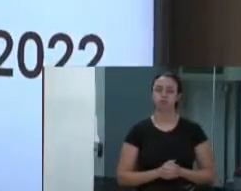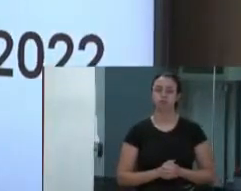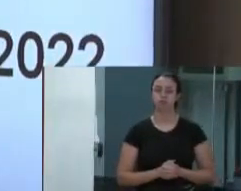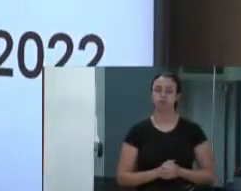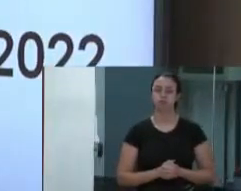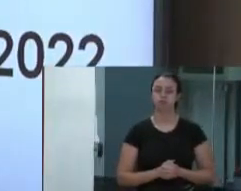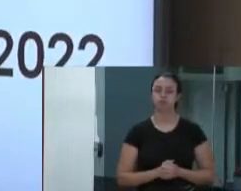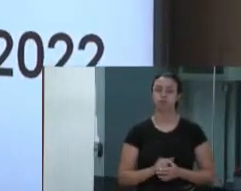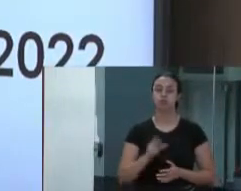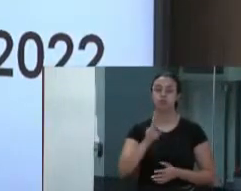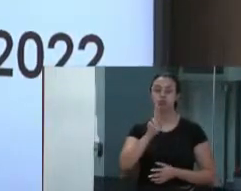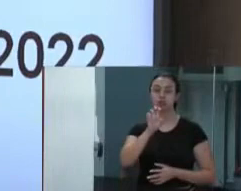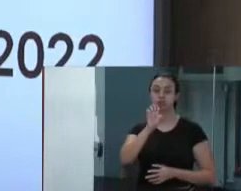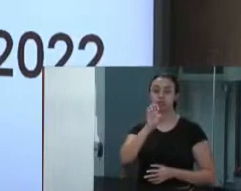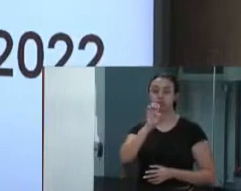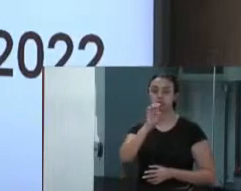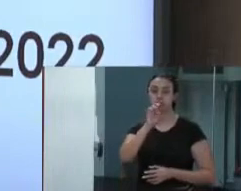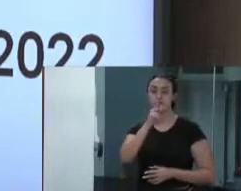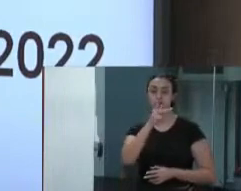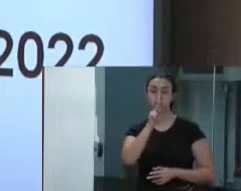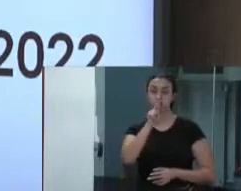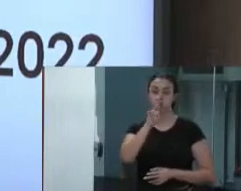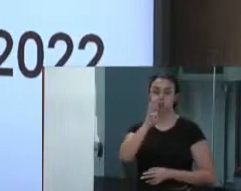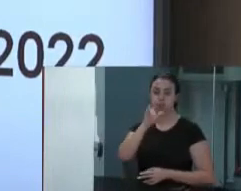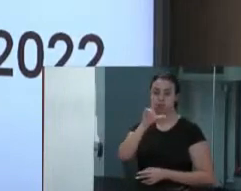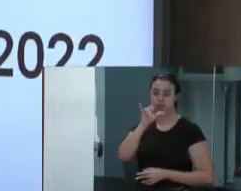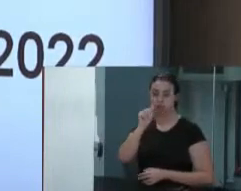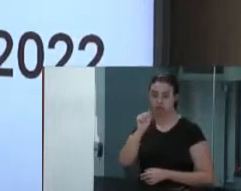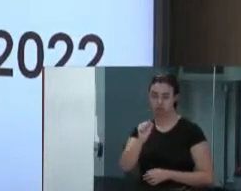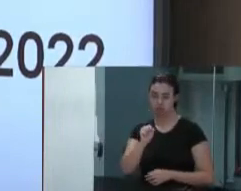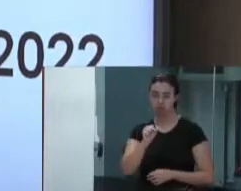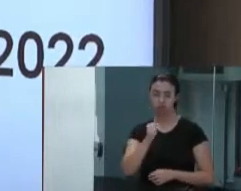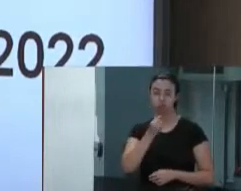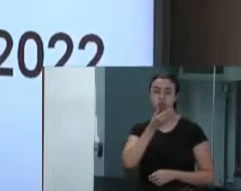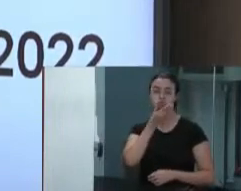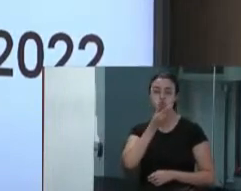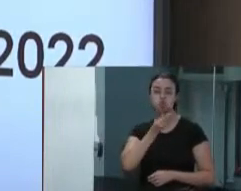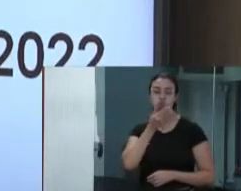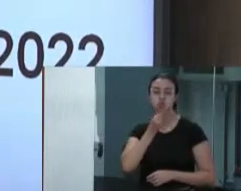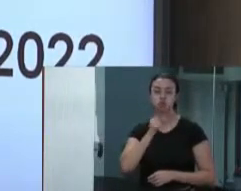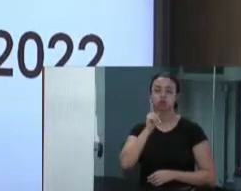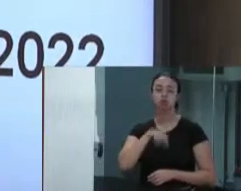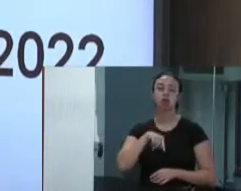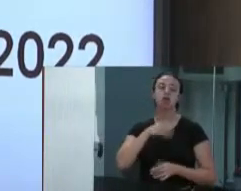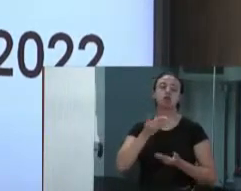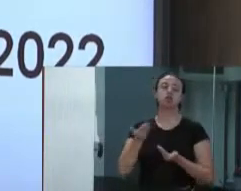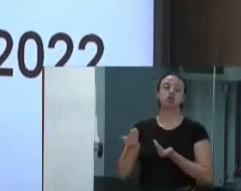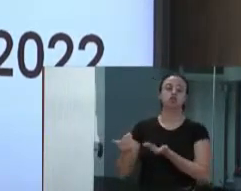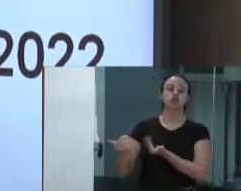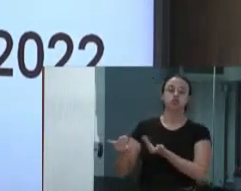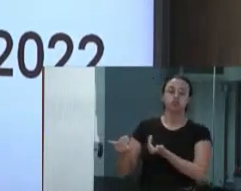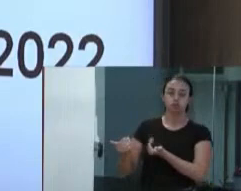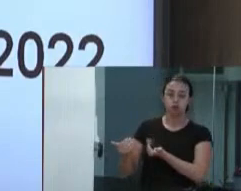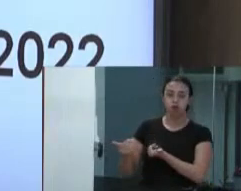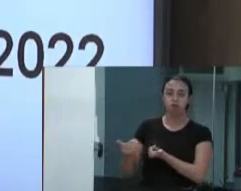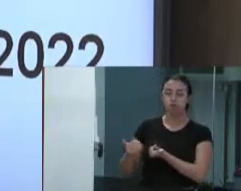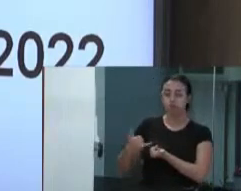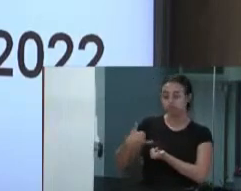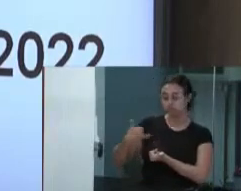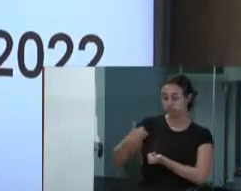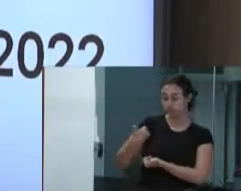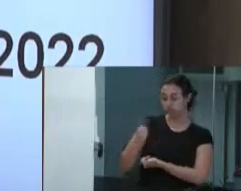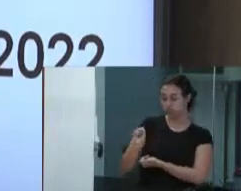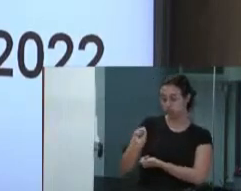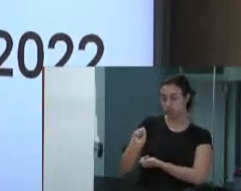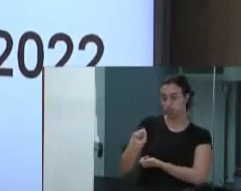A República Masculina. A República é um serviço para aqueles jovens que saem do abrigo, completam 18 anos,